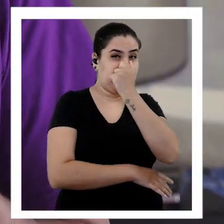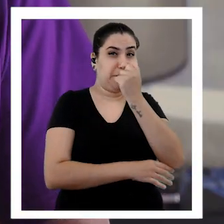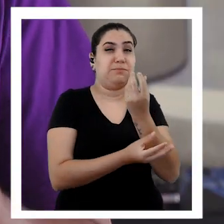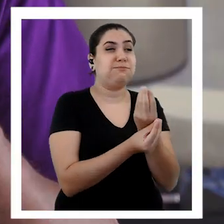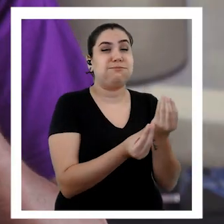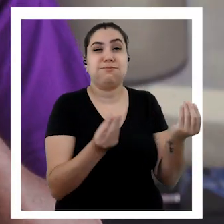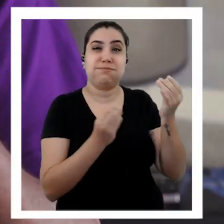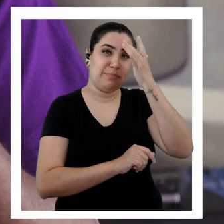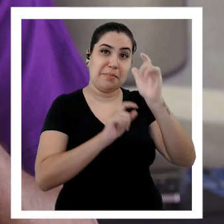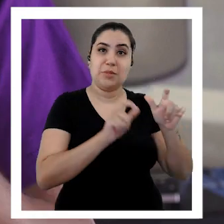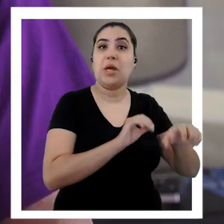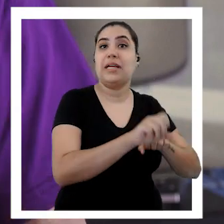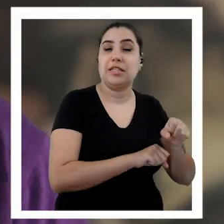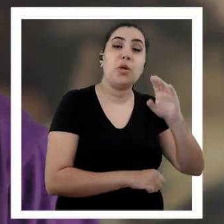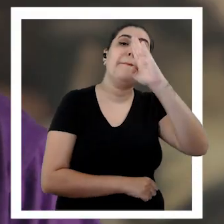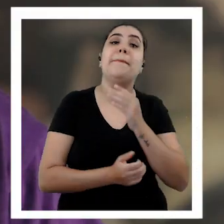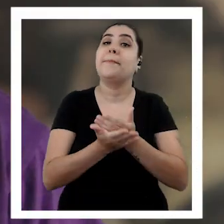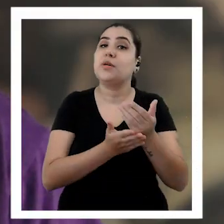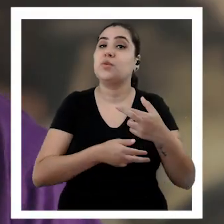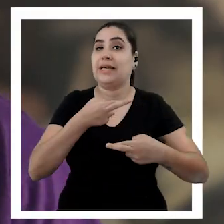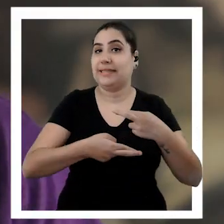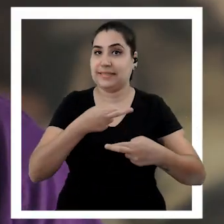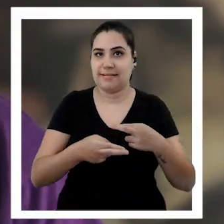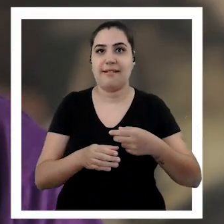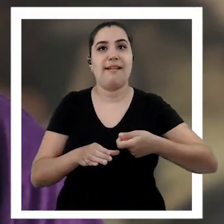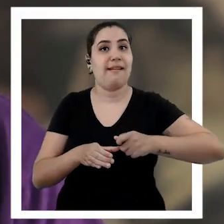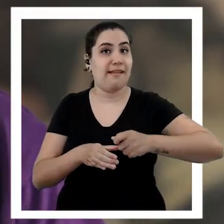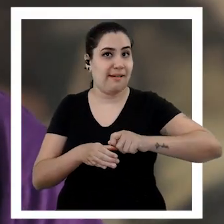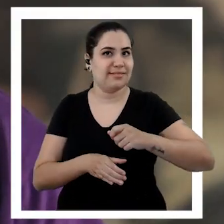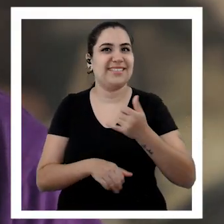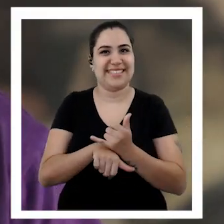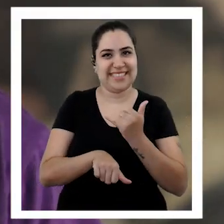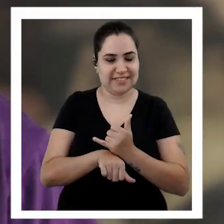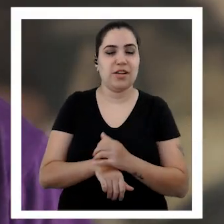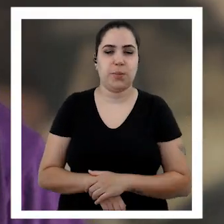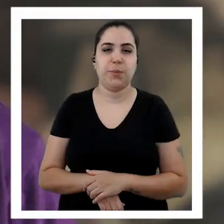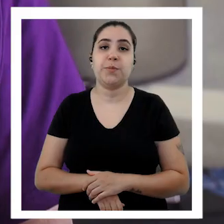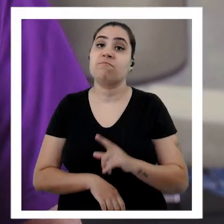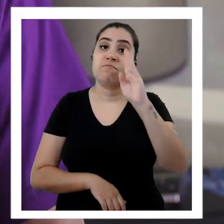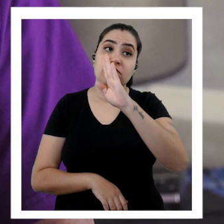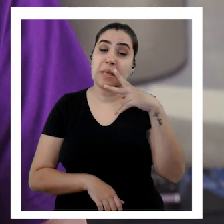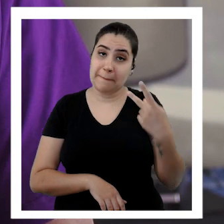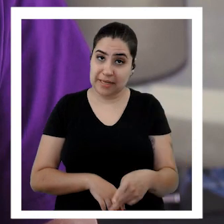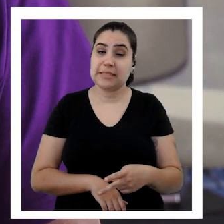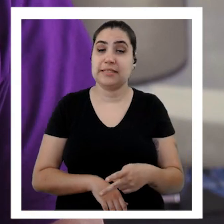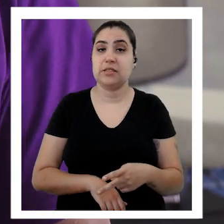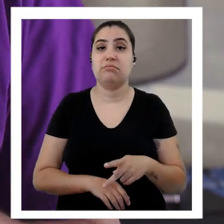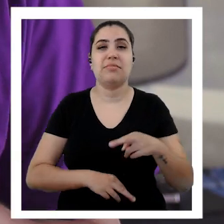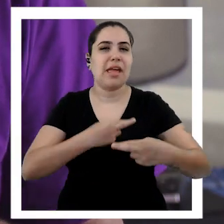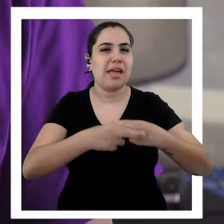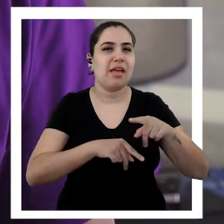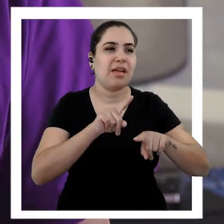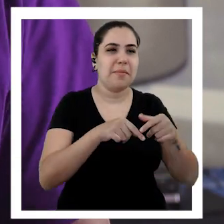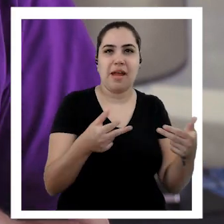cidade ter ficado cheia de catadores? O Brasil começou a reciclar as suas latinhas de alumínio. No Brasil,